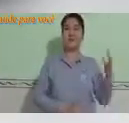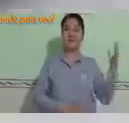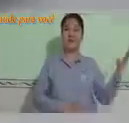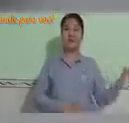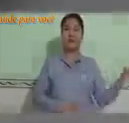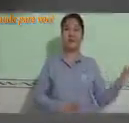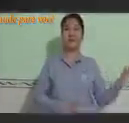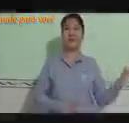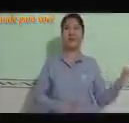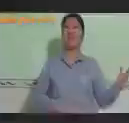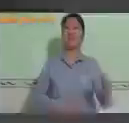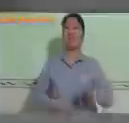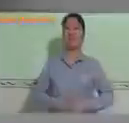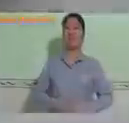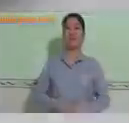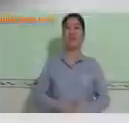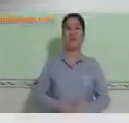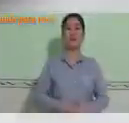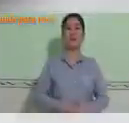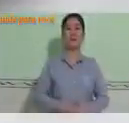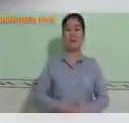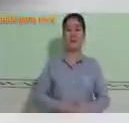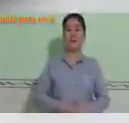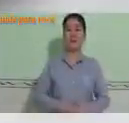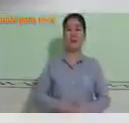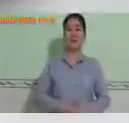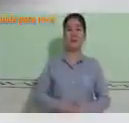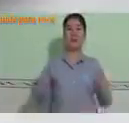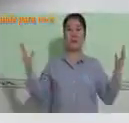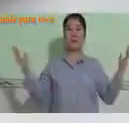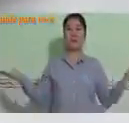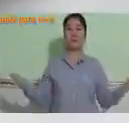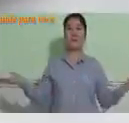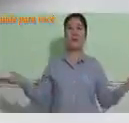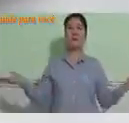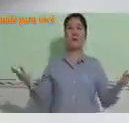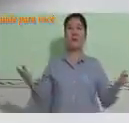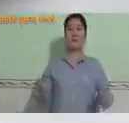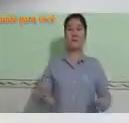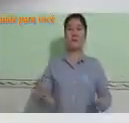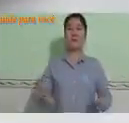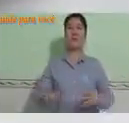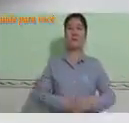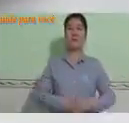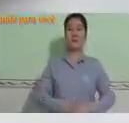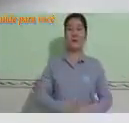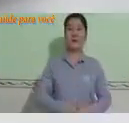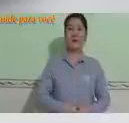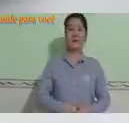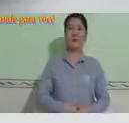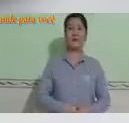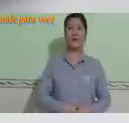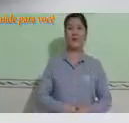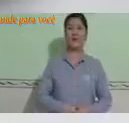corticoides, como prednisona ou prednisolona, antivirais, como aciclovir ou